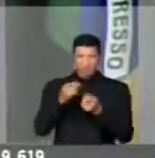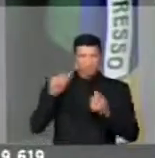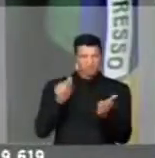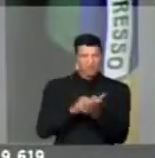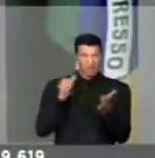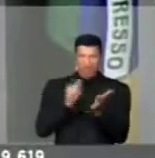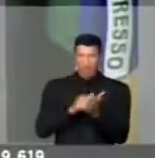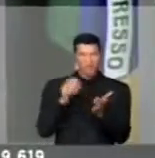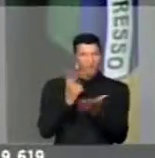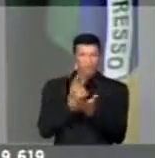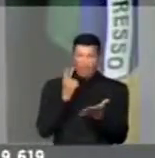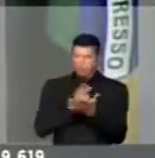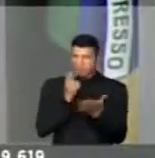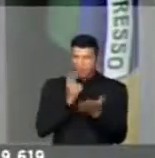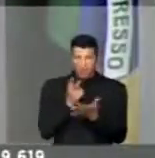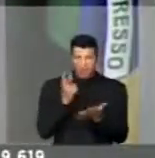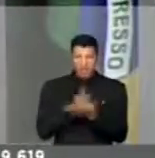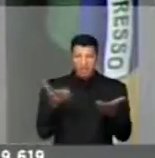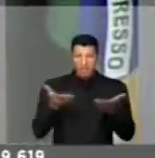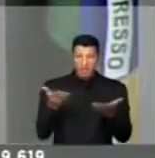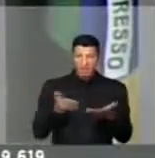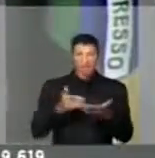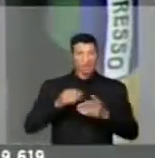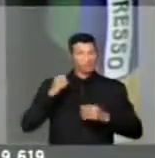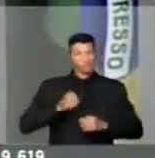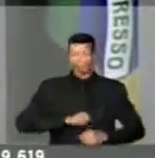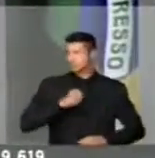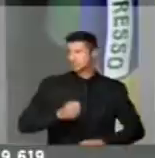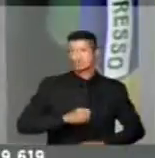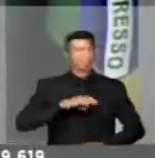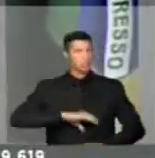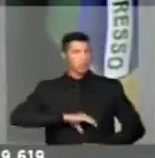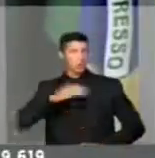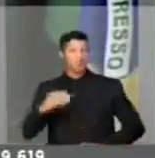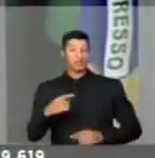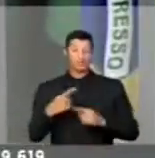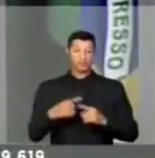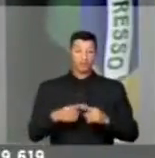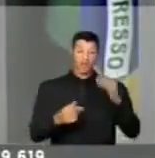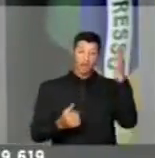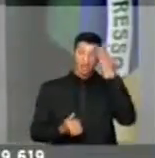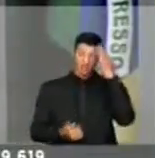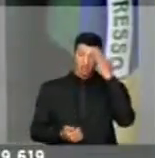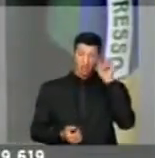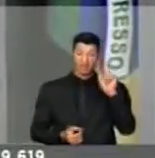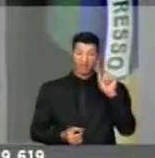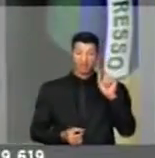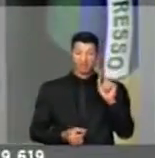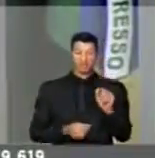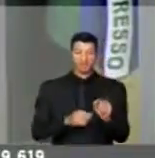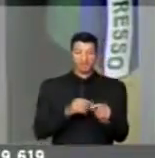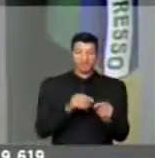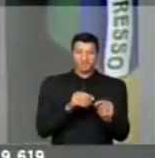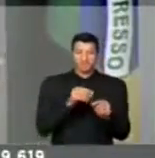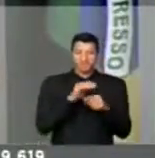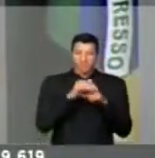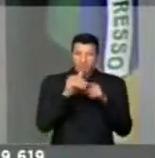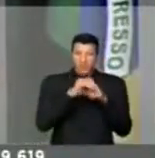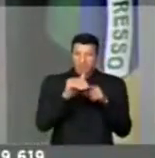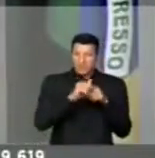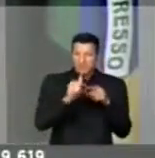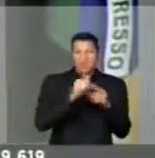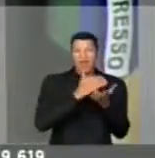mesma tecla e com essa valentia toda, é porque sabem que essa boquinha vai